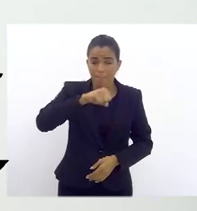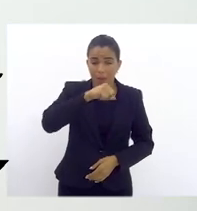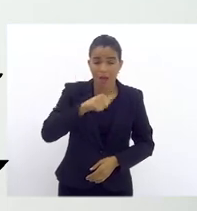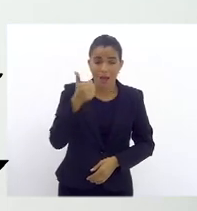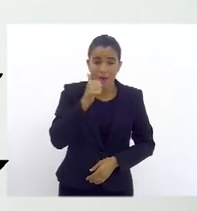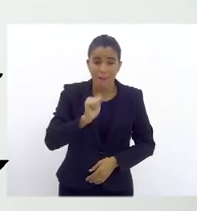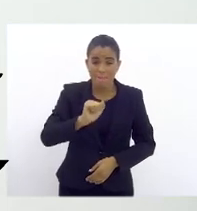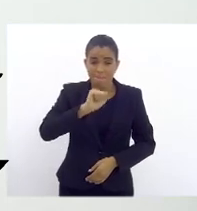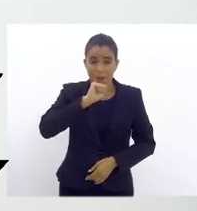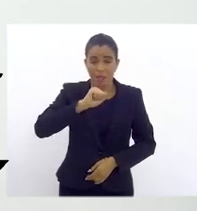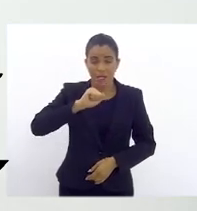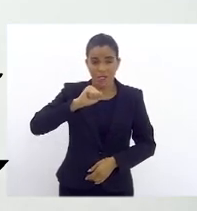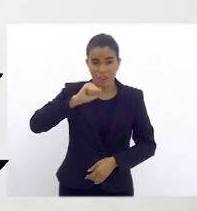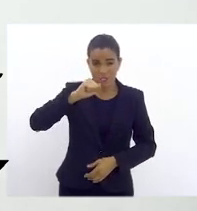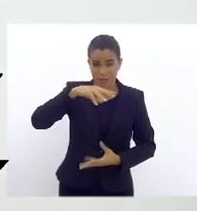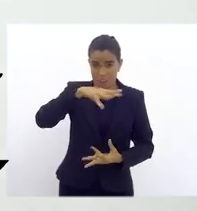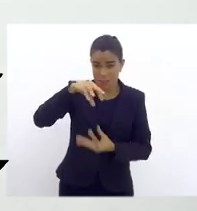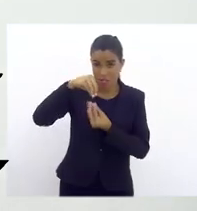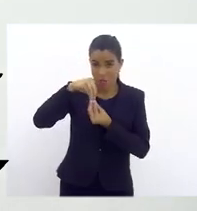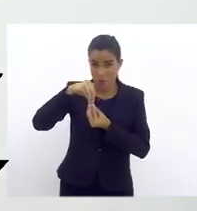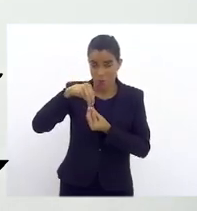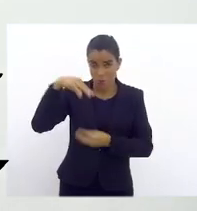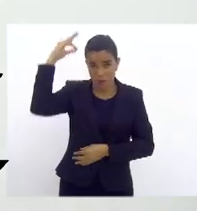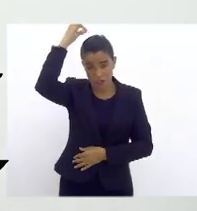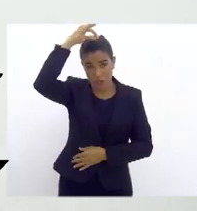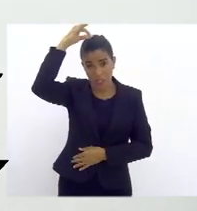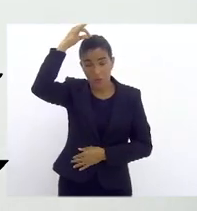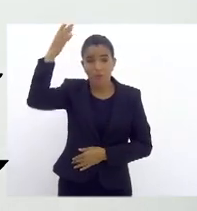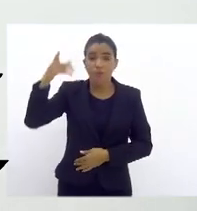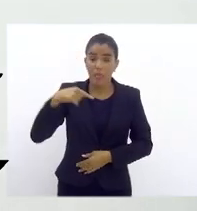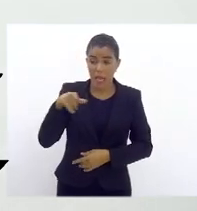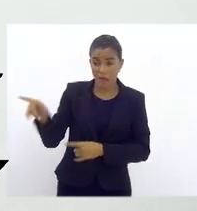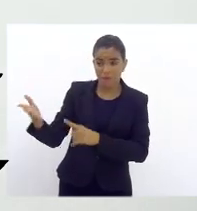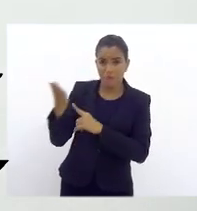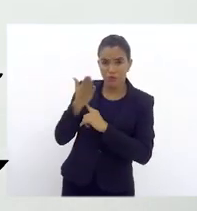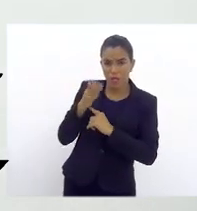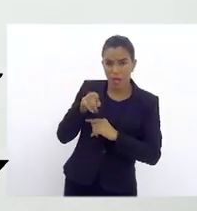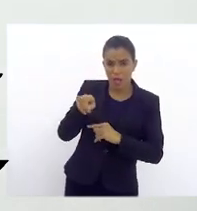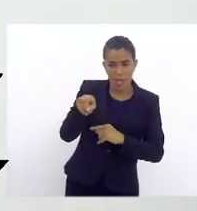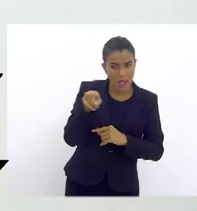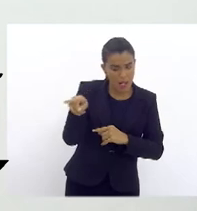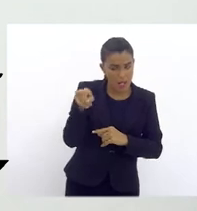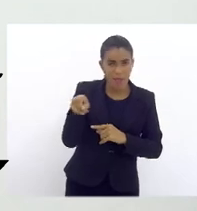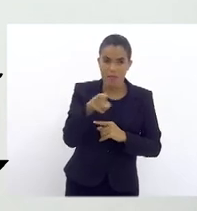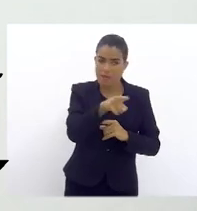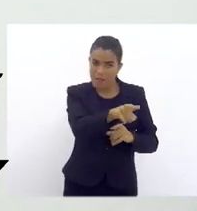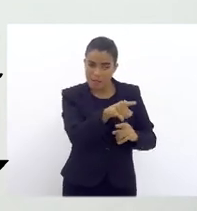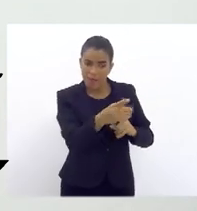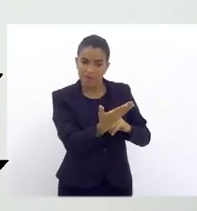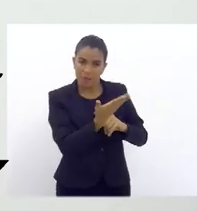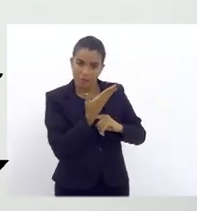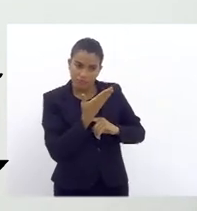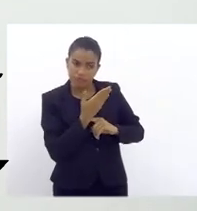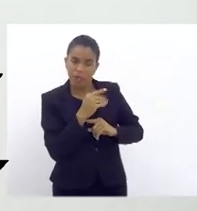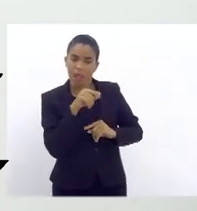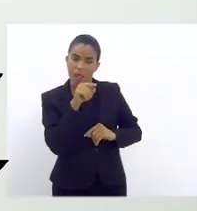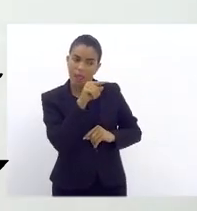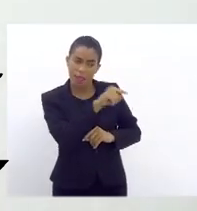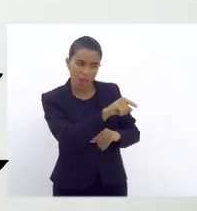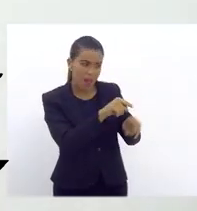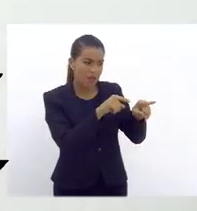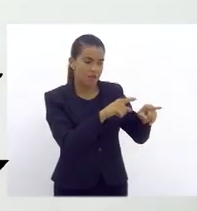assim ó eu vou contar meu problema para ele é ele que vai me ajudar ele que vai fazer ponte é ela que vai minimamente